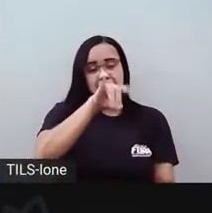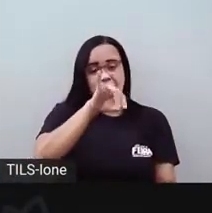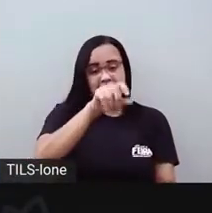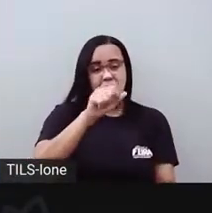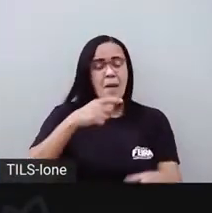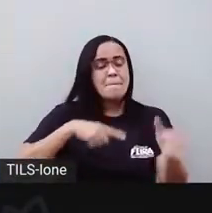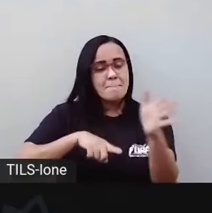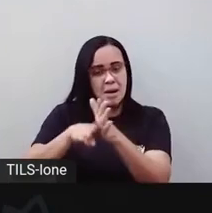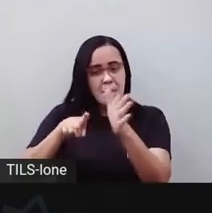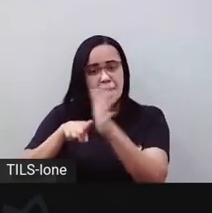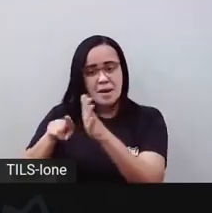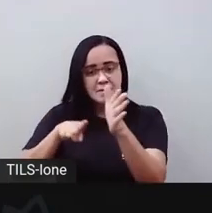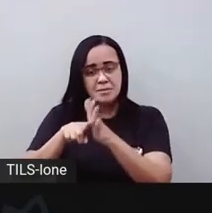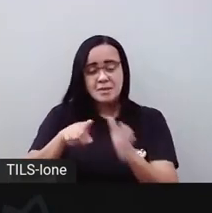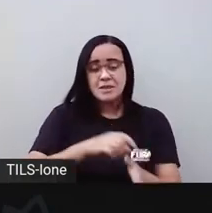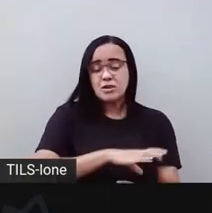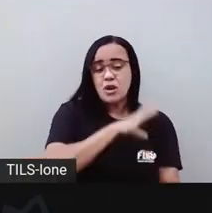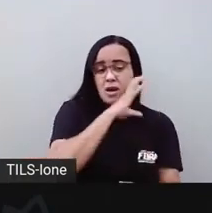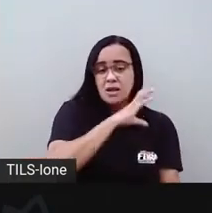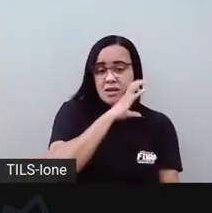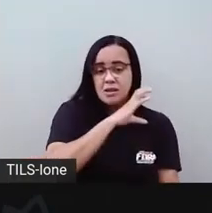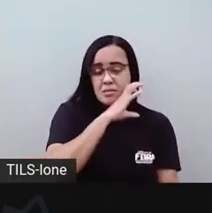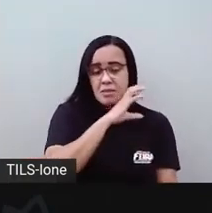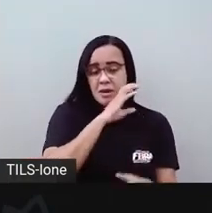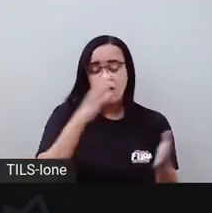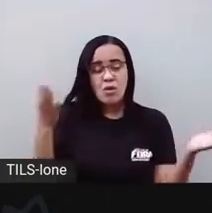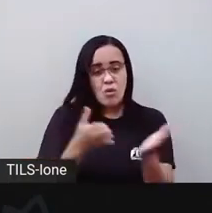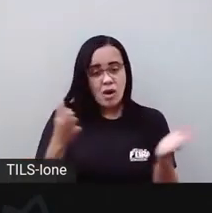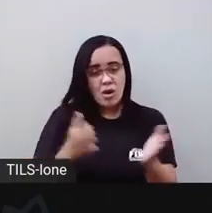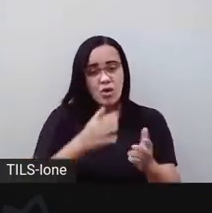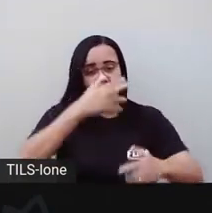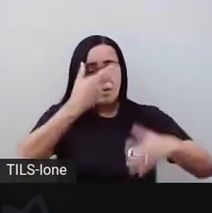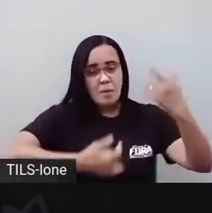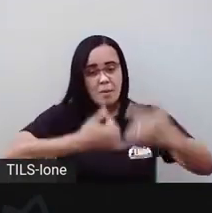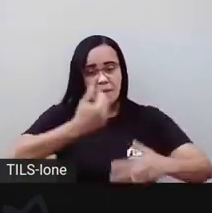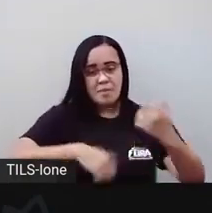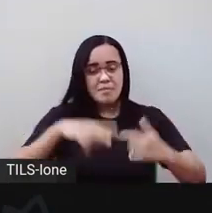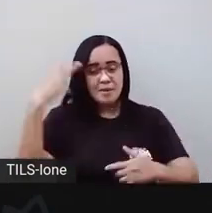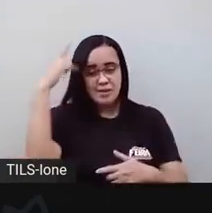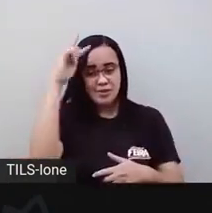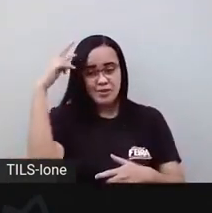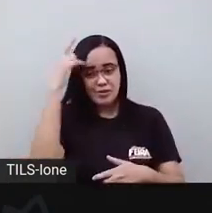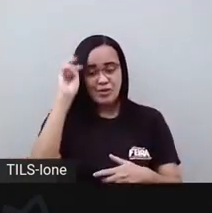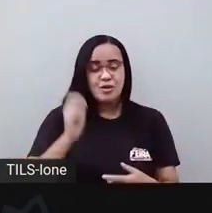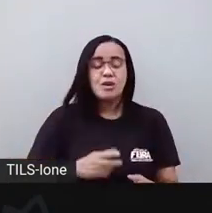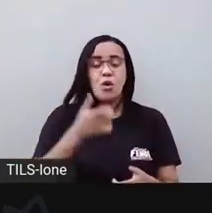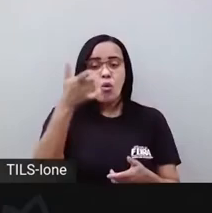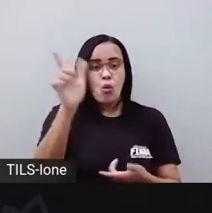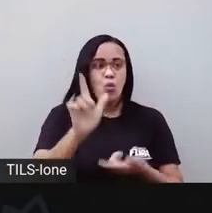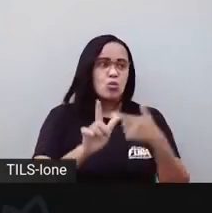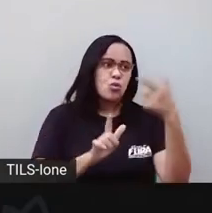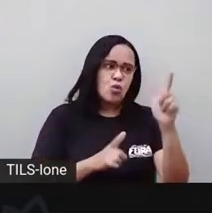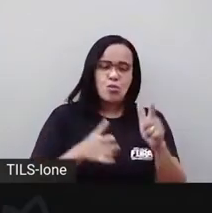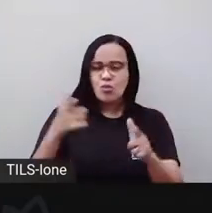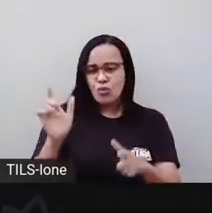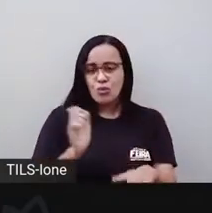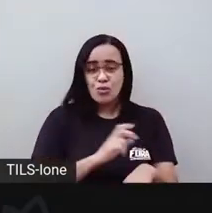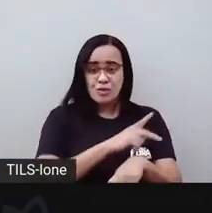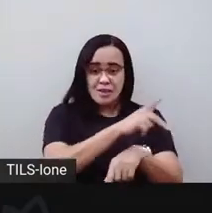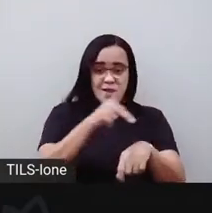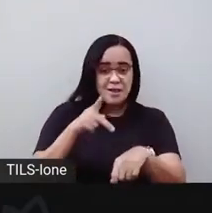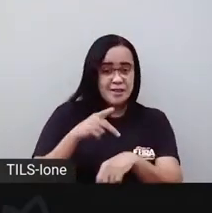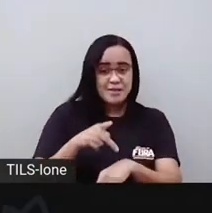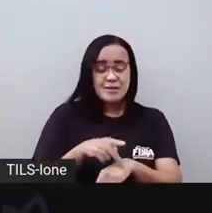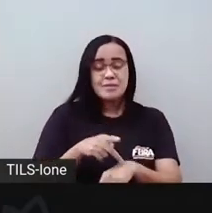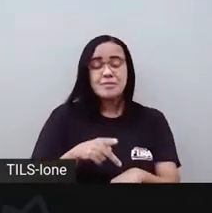Que tal se a gente poder contar essa história com outros animais, não é, Prodéia? A gente pode contar essa história em casa, para o papai,